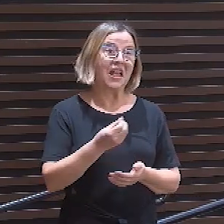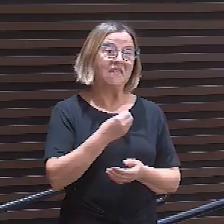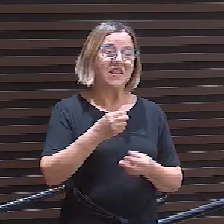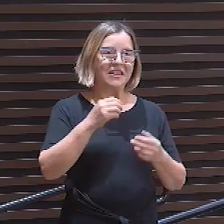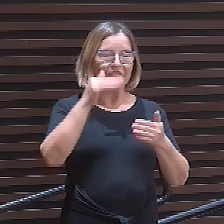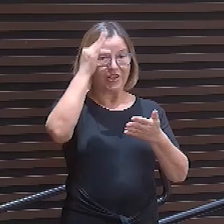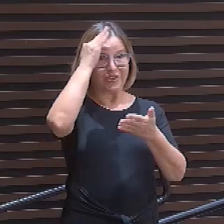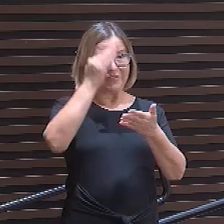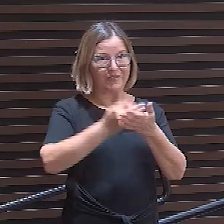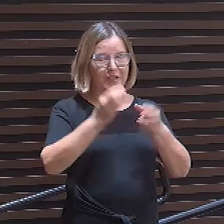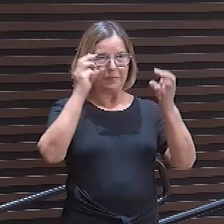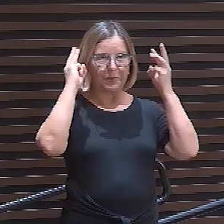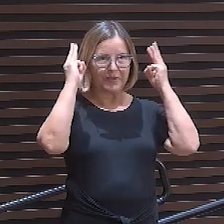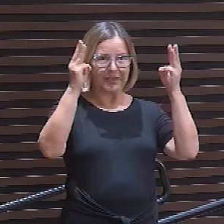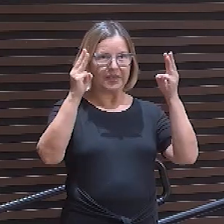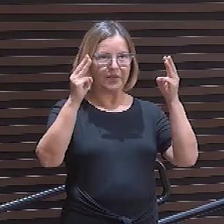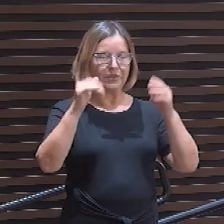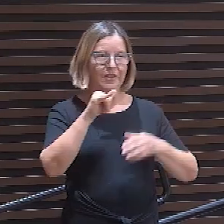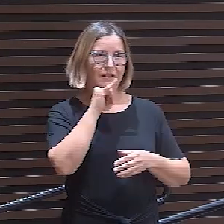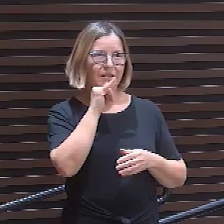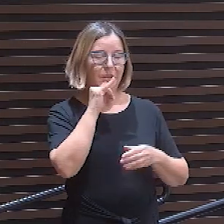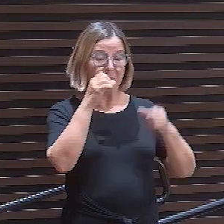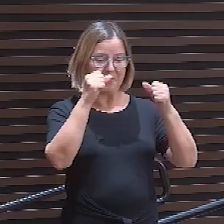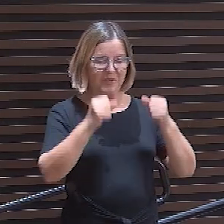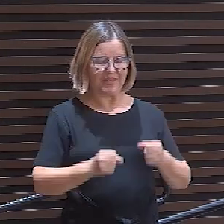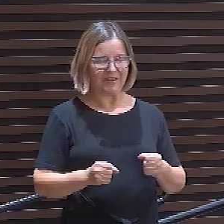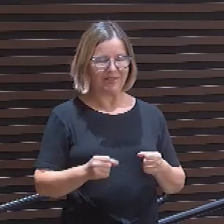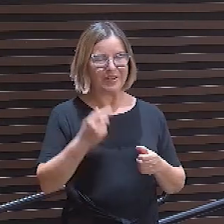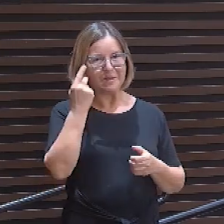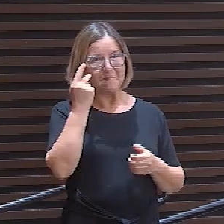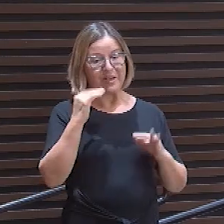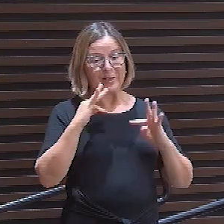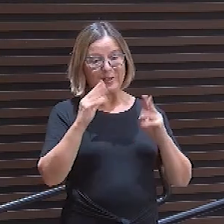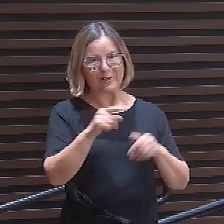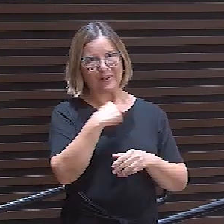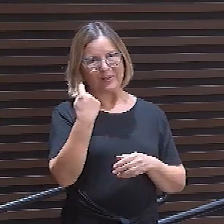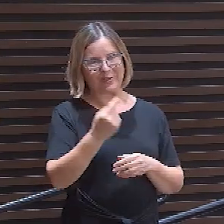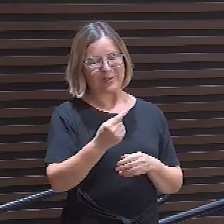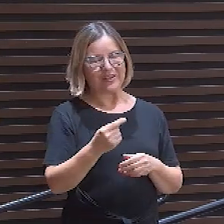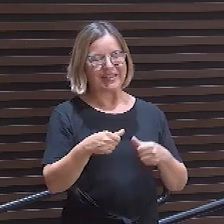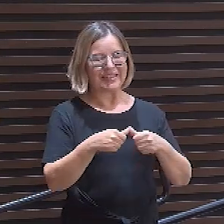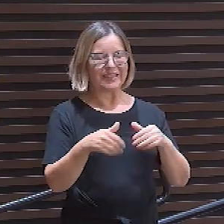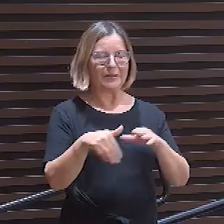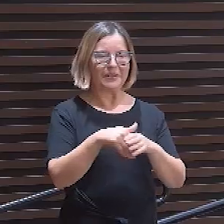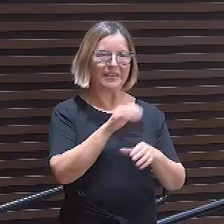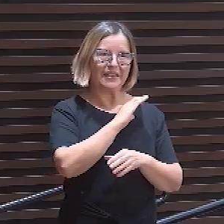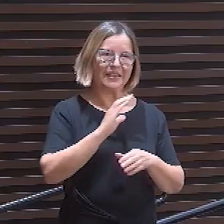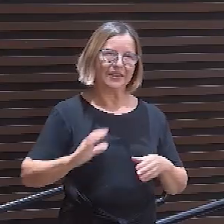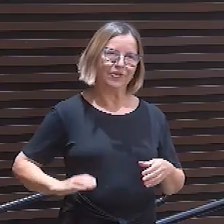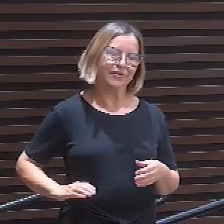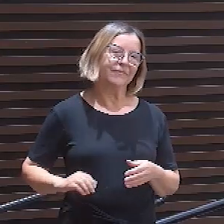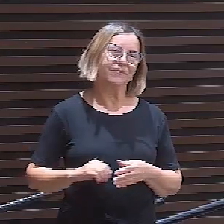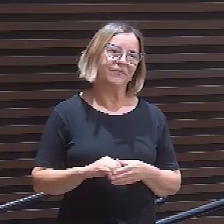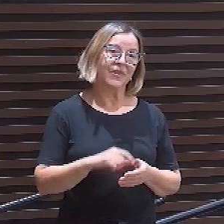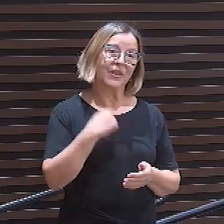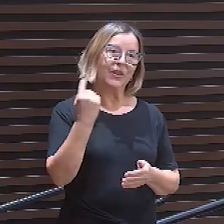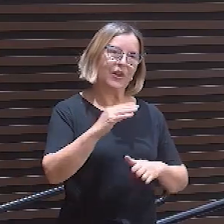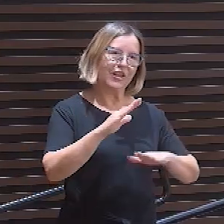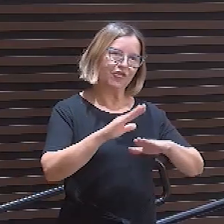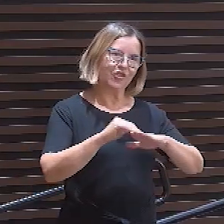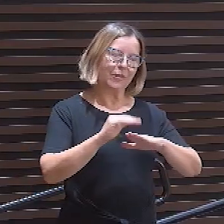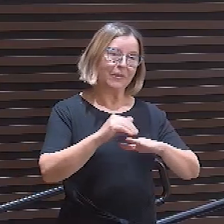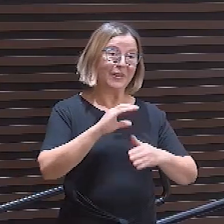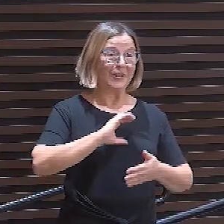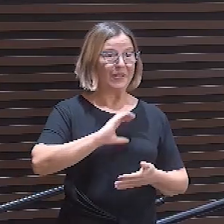exemplo poderoso para todos nós que estamos em Cristo. Assim como Moisés, nós somos chamados a confiar